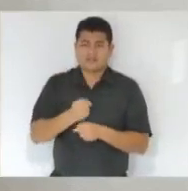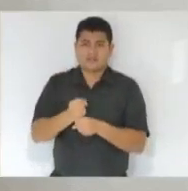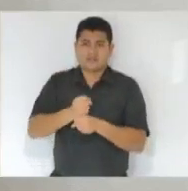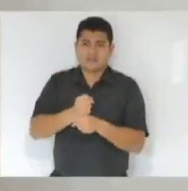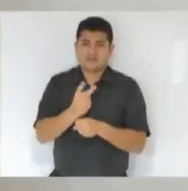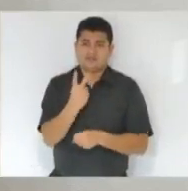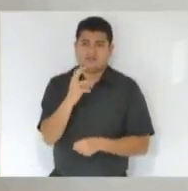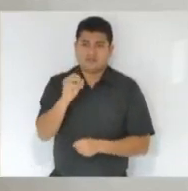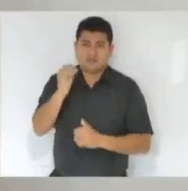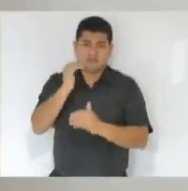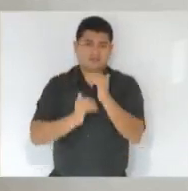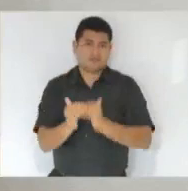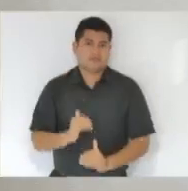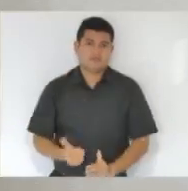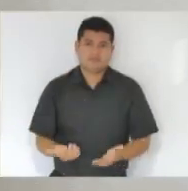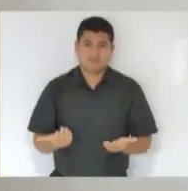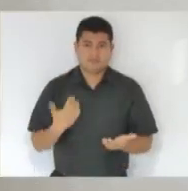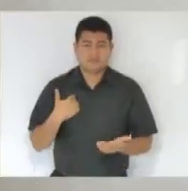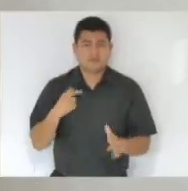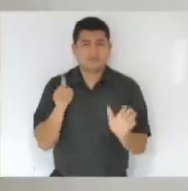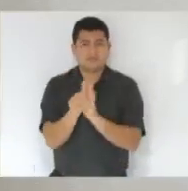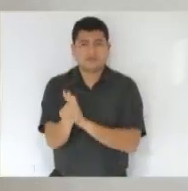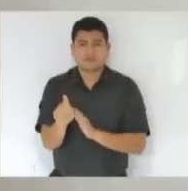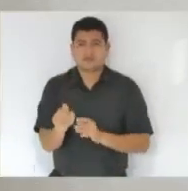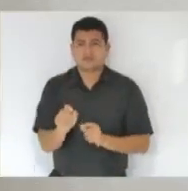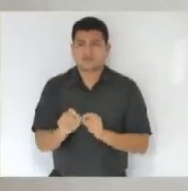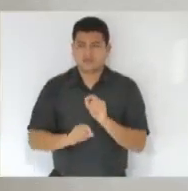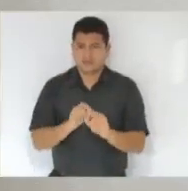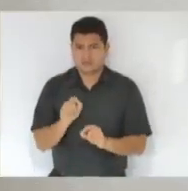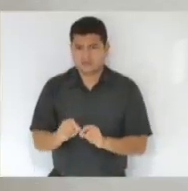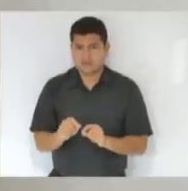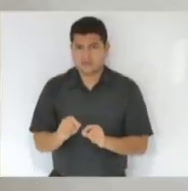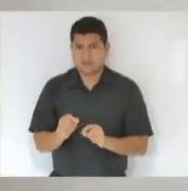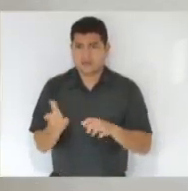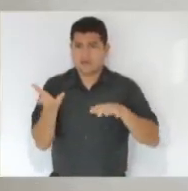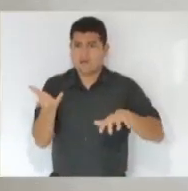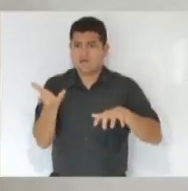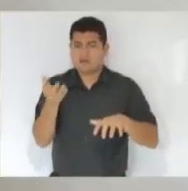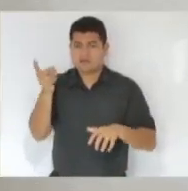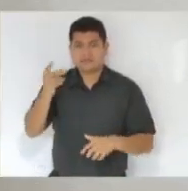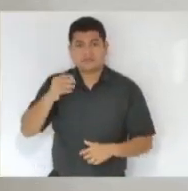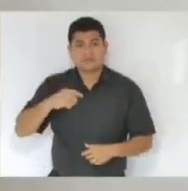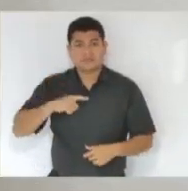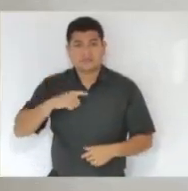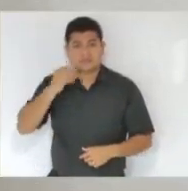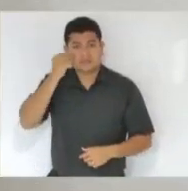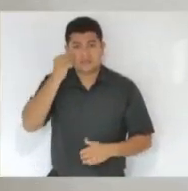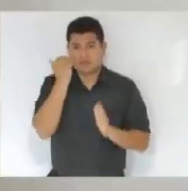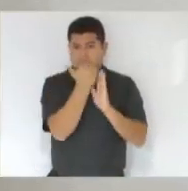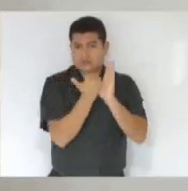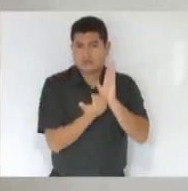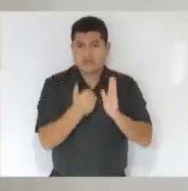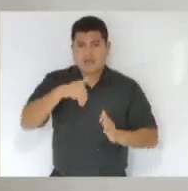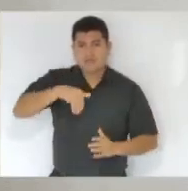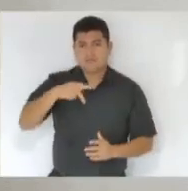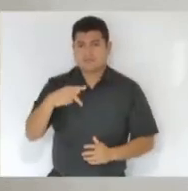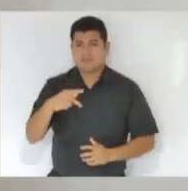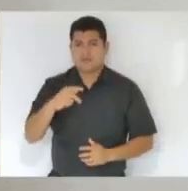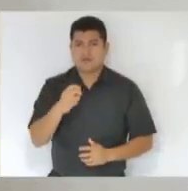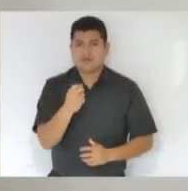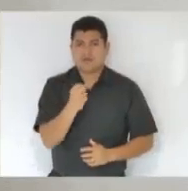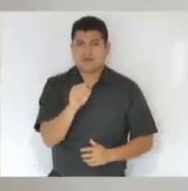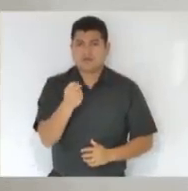econômica. E a pergunta, então, nessa situação, enquanto o Congresso tenta pautar a MP 881, que é a MP da